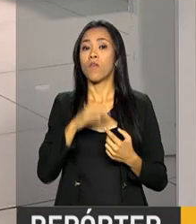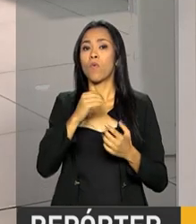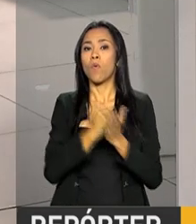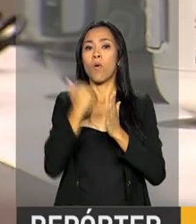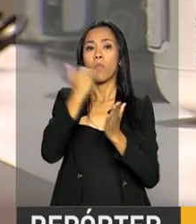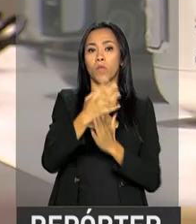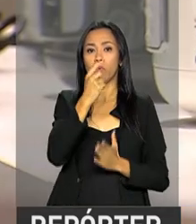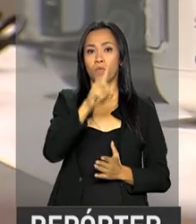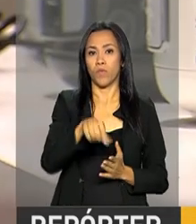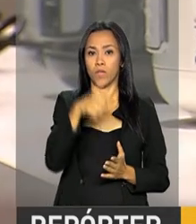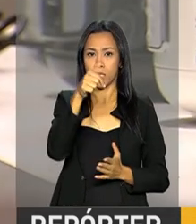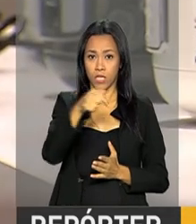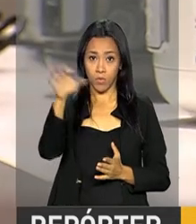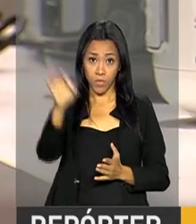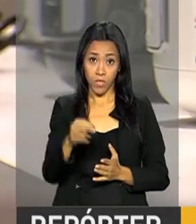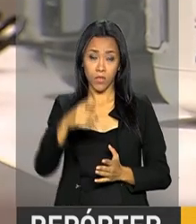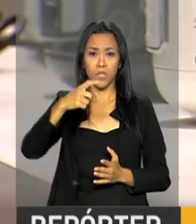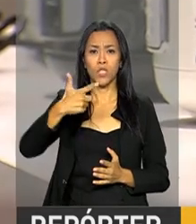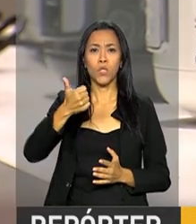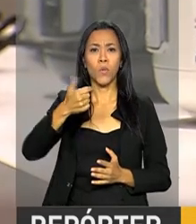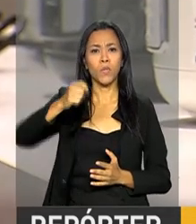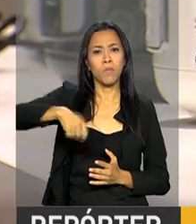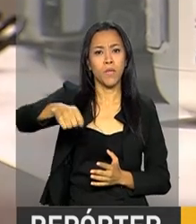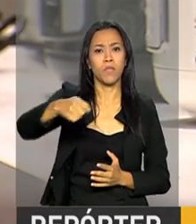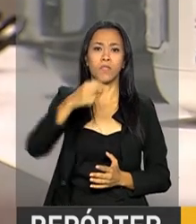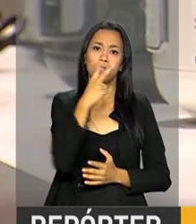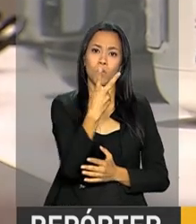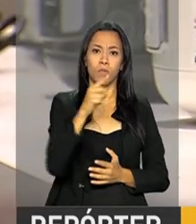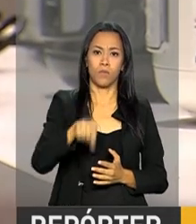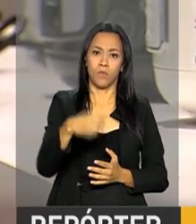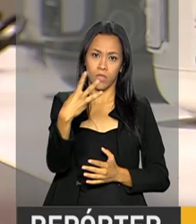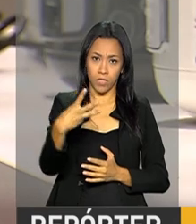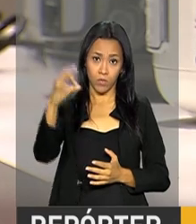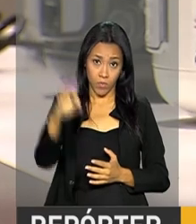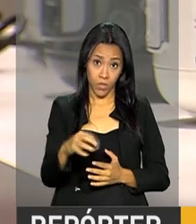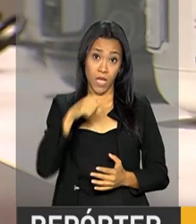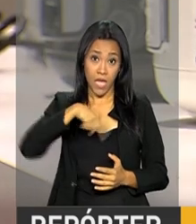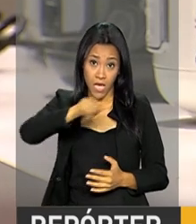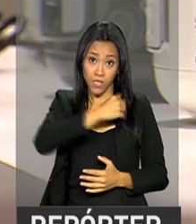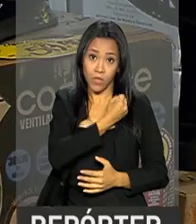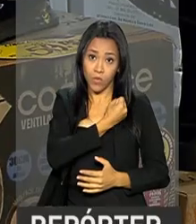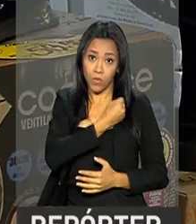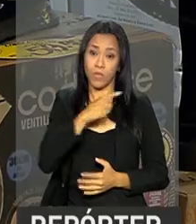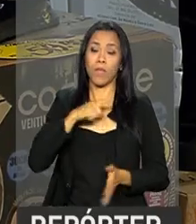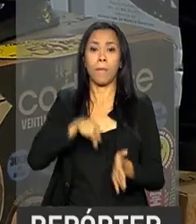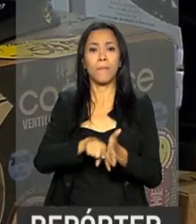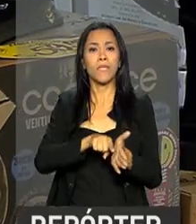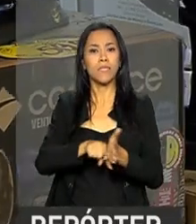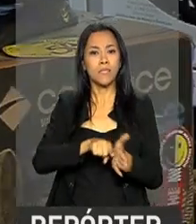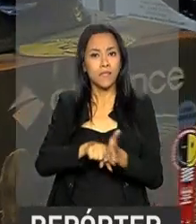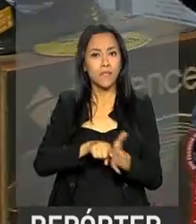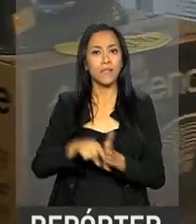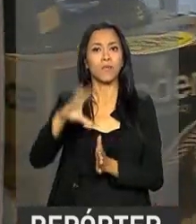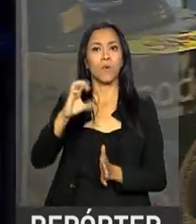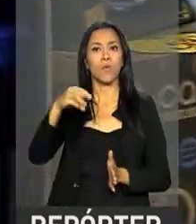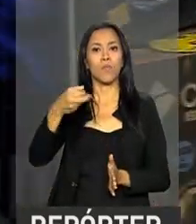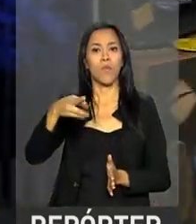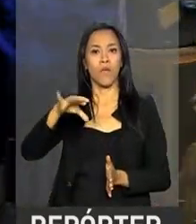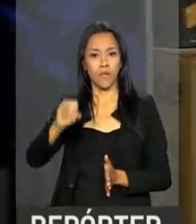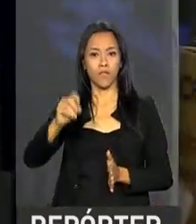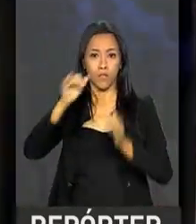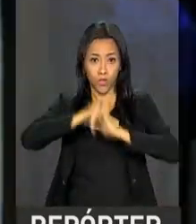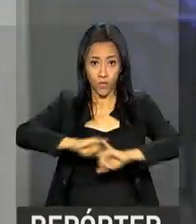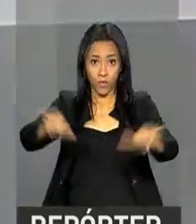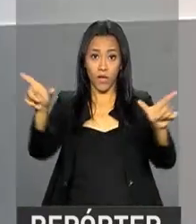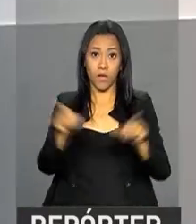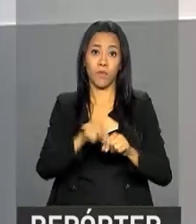e nos últimos 12 meses de 2,3 por cento os números estão na pesquisa mensal de comércio divulgada pelo ibge